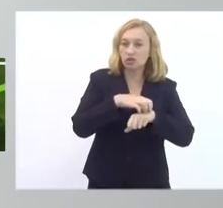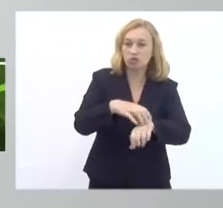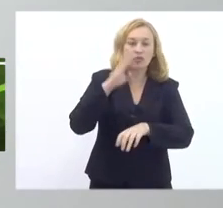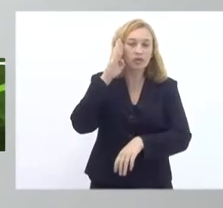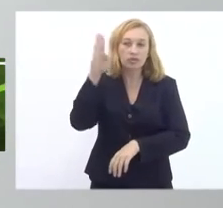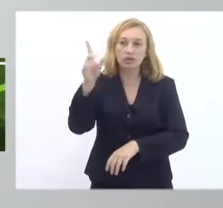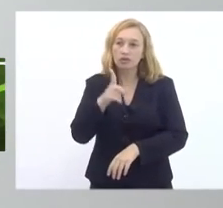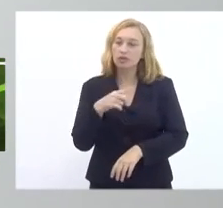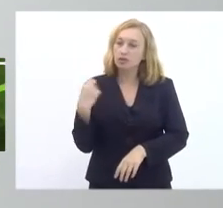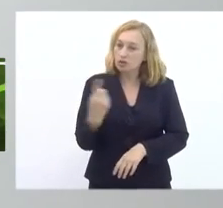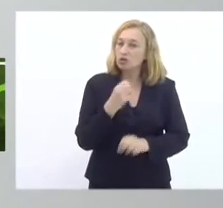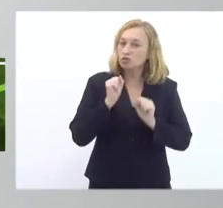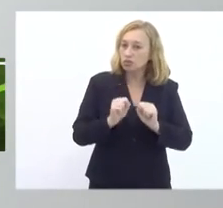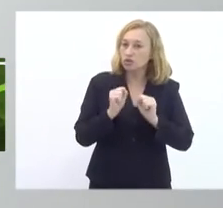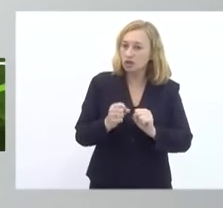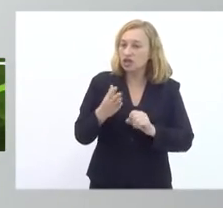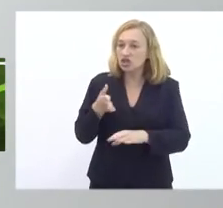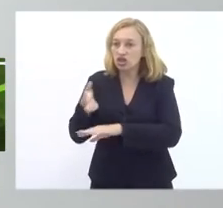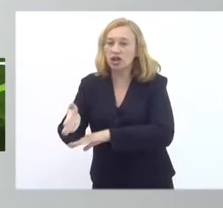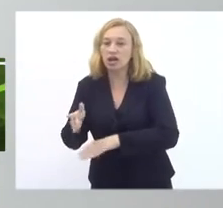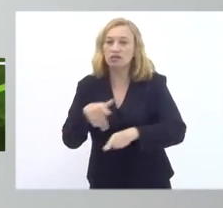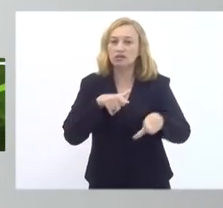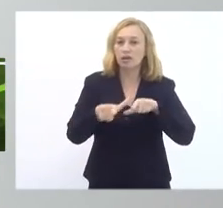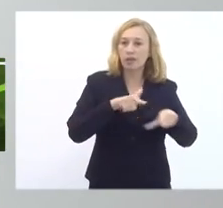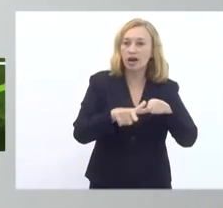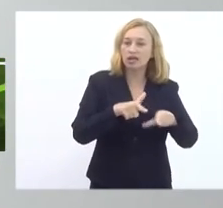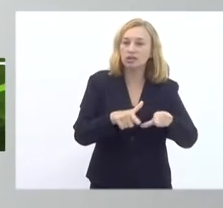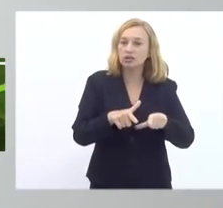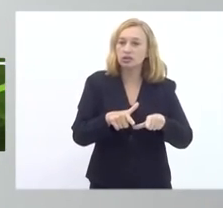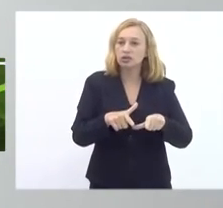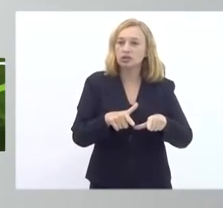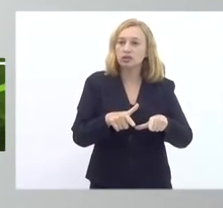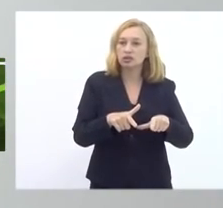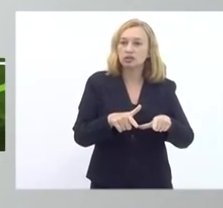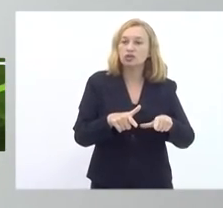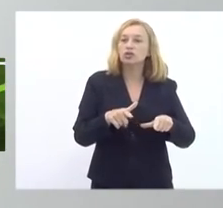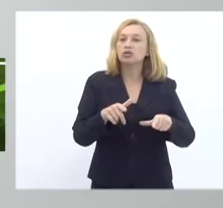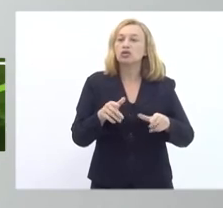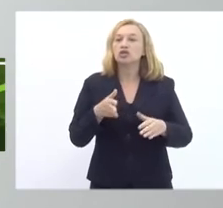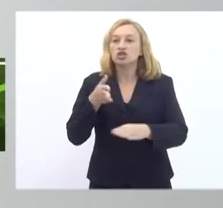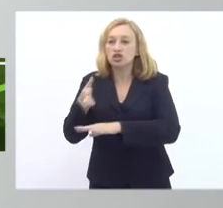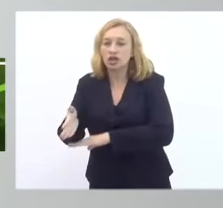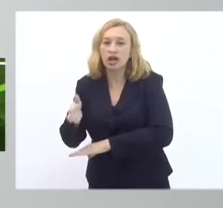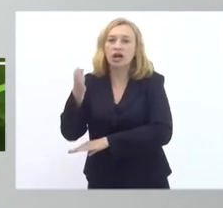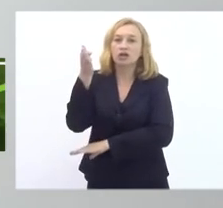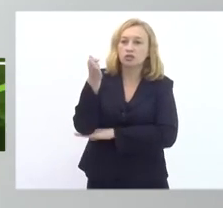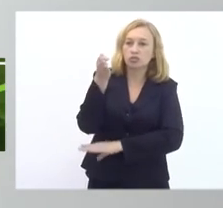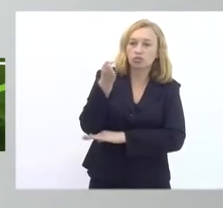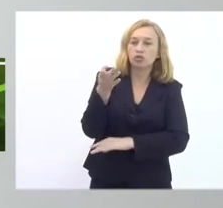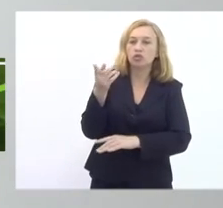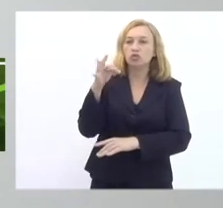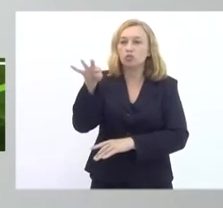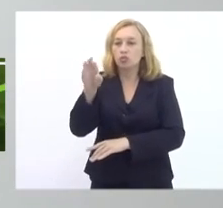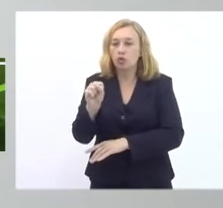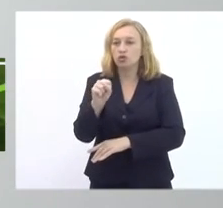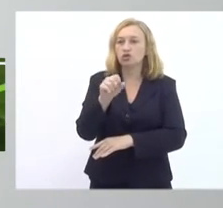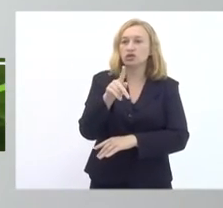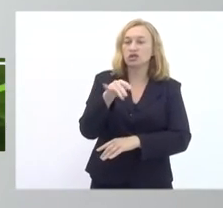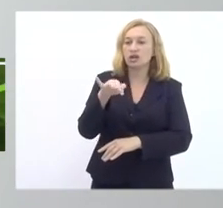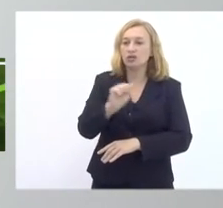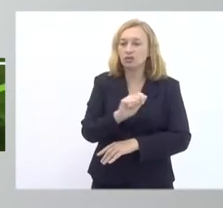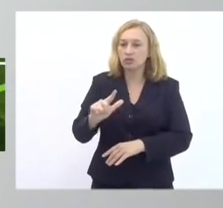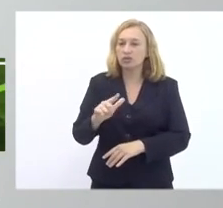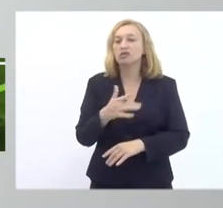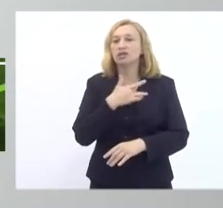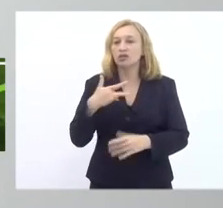possa existir, para a gente poder chegar no trabalho, para a gente chegar no posto de saúde, no hospital, levar os filhos para a escola. Hoje,